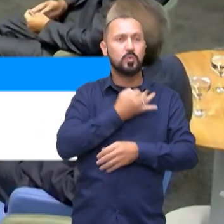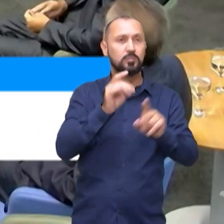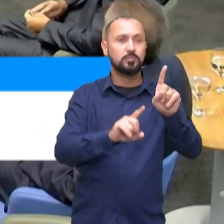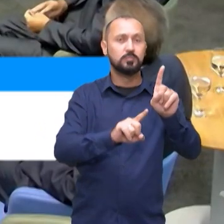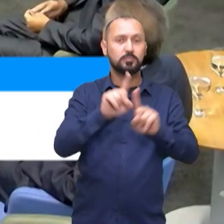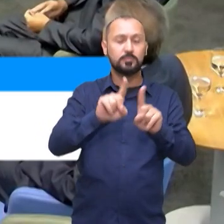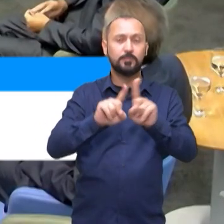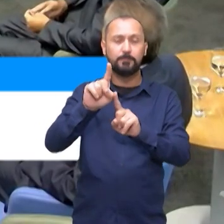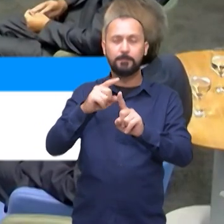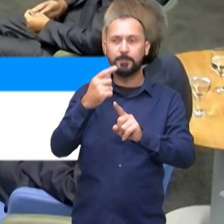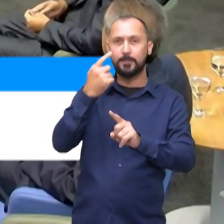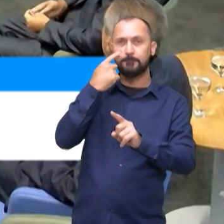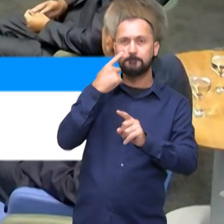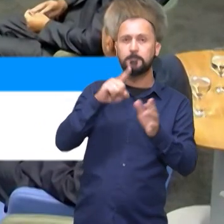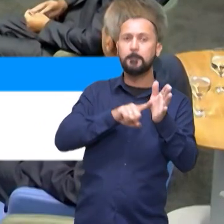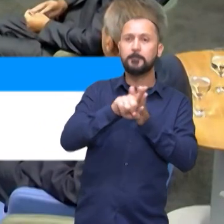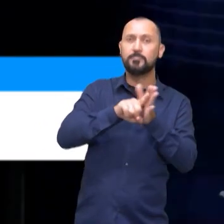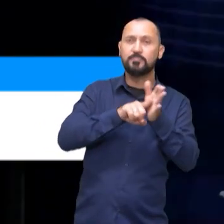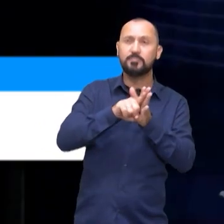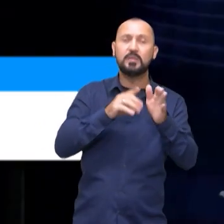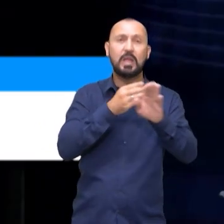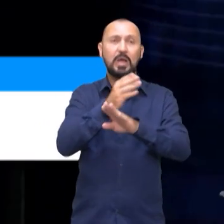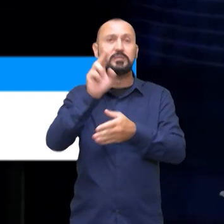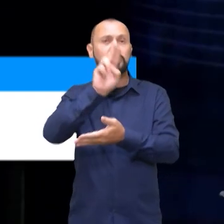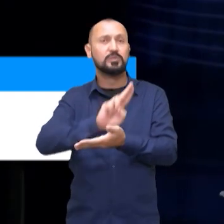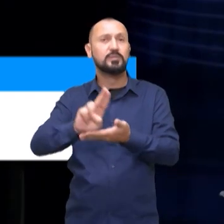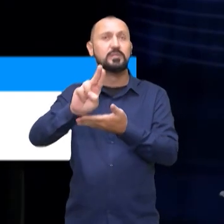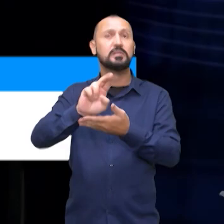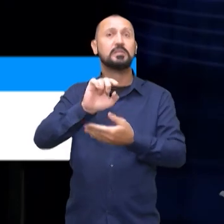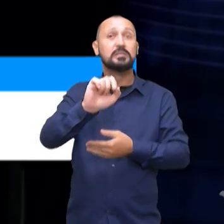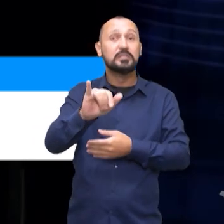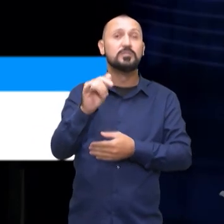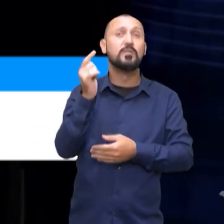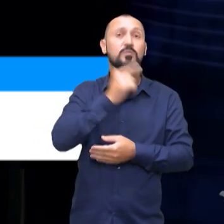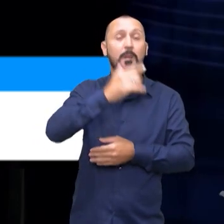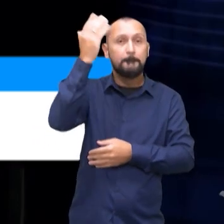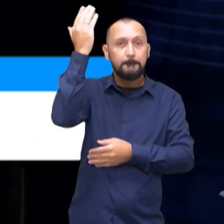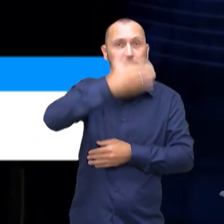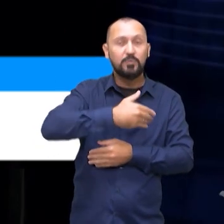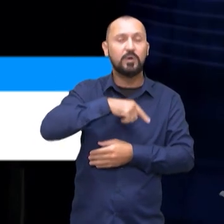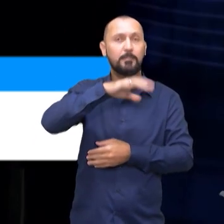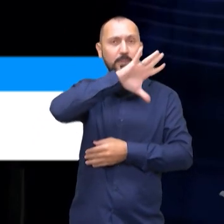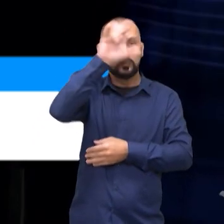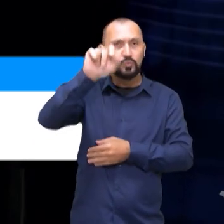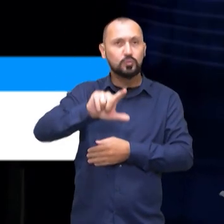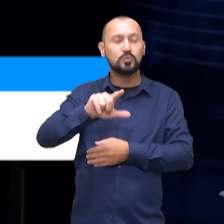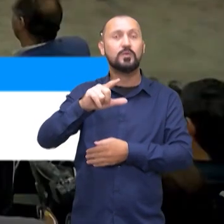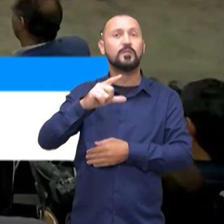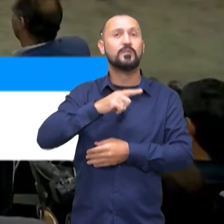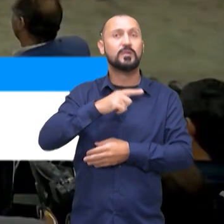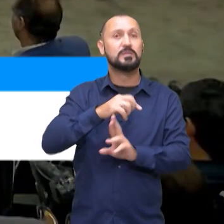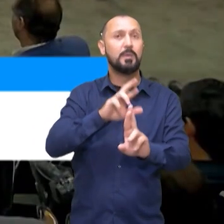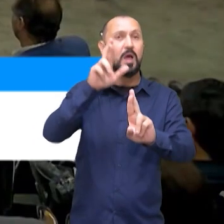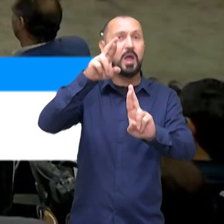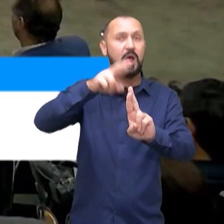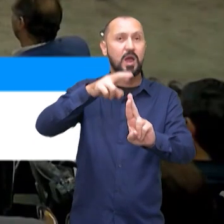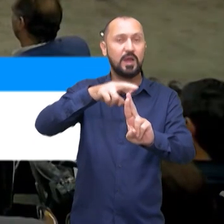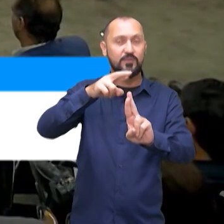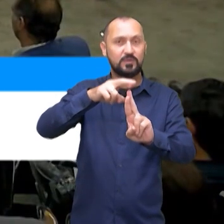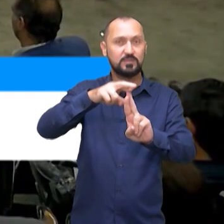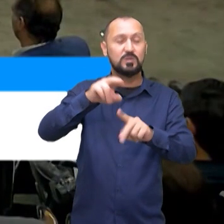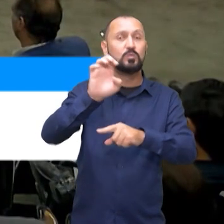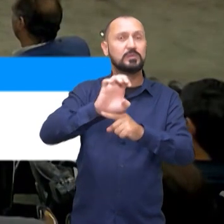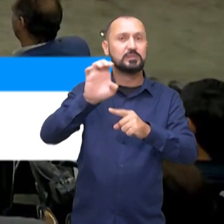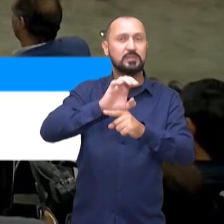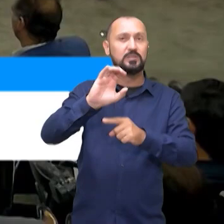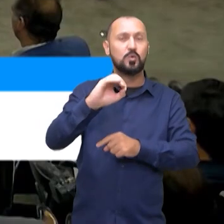Beleza. Ontem os primeiros números já começam a se analisar, e aí está participando em Embrapa, as universidades, que nós vamos conseguir provar, e o Mato Grosso do Sul vai